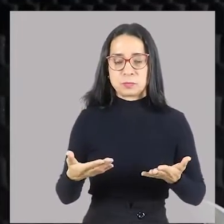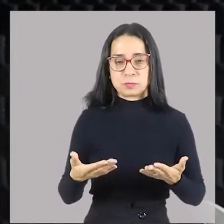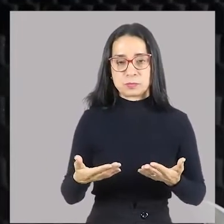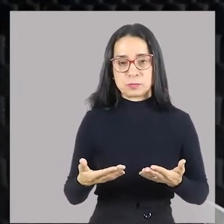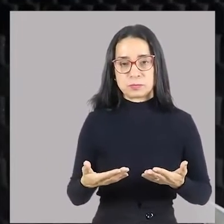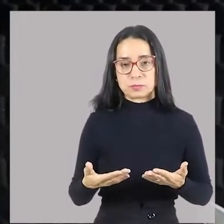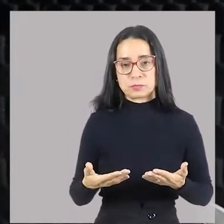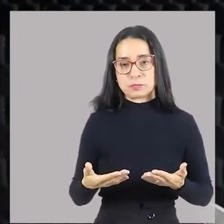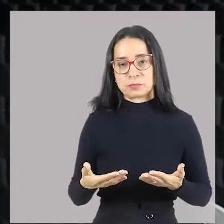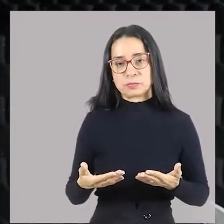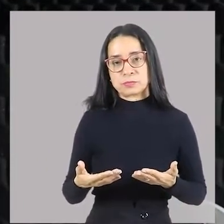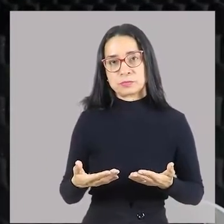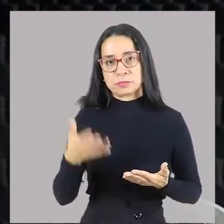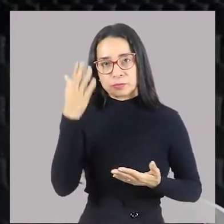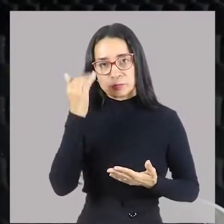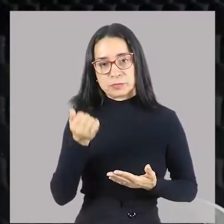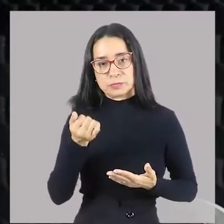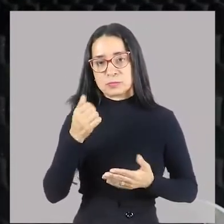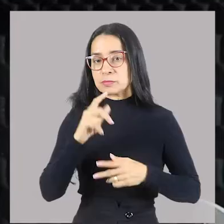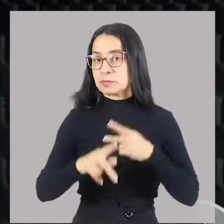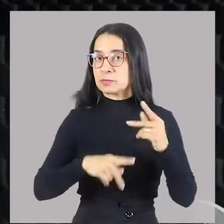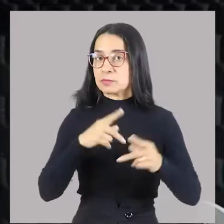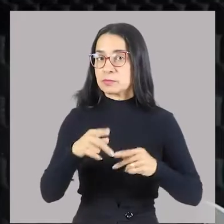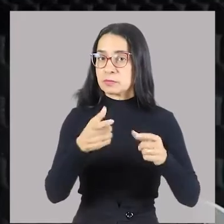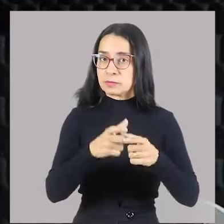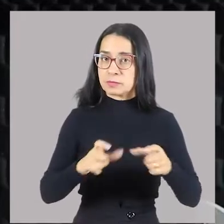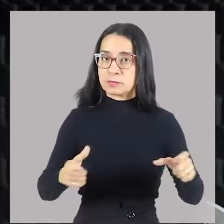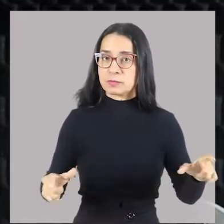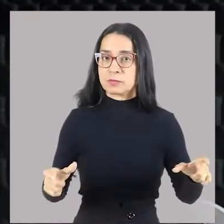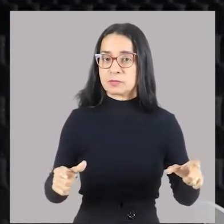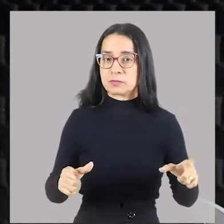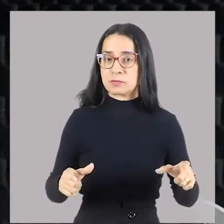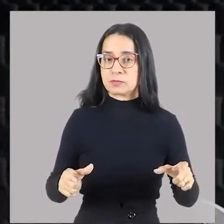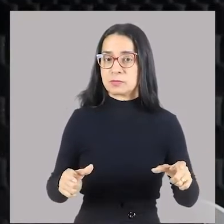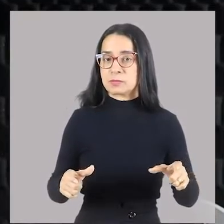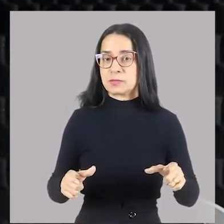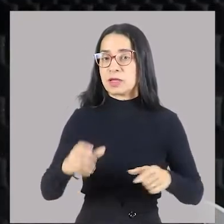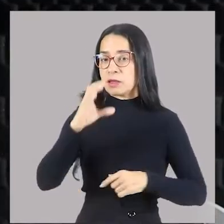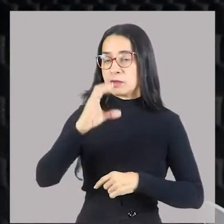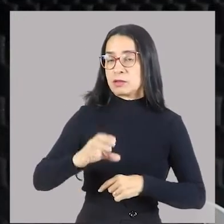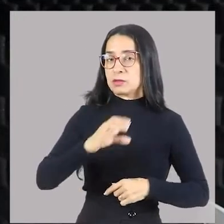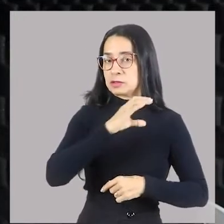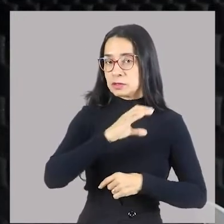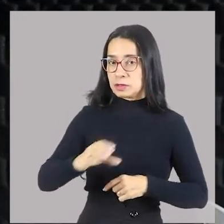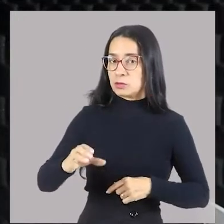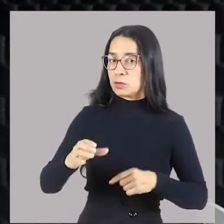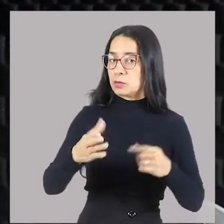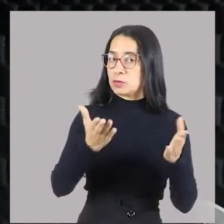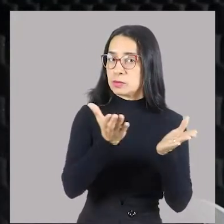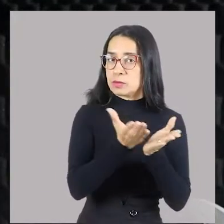a gente sabe que o predomínio da população brasileira é de católicos e protestantes.